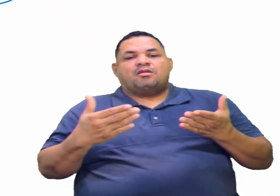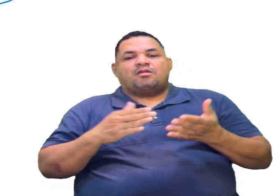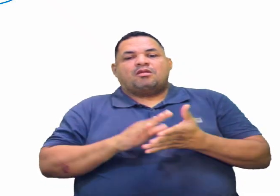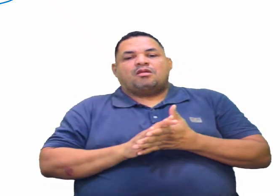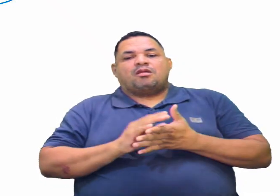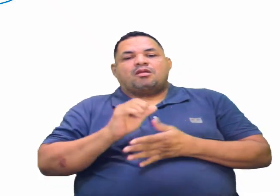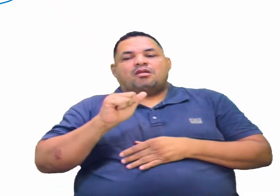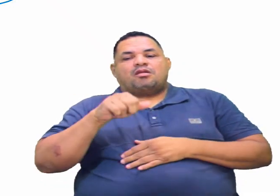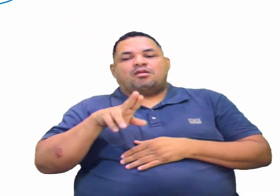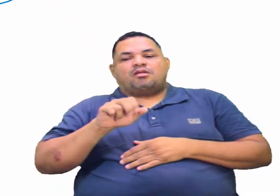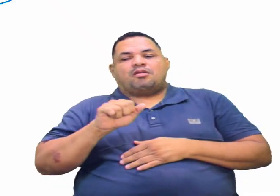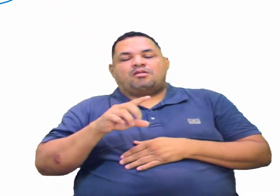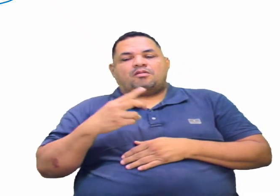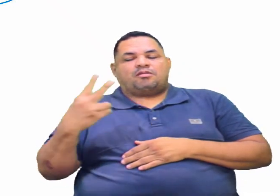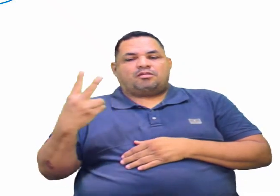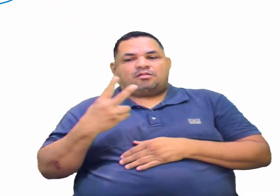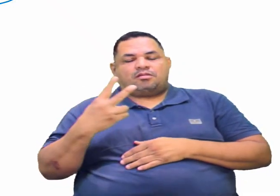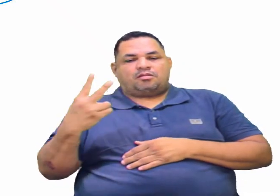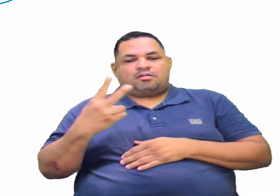uma amina